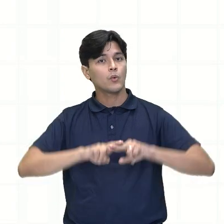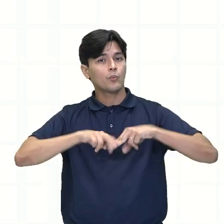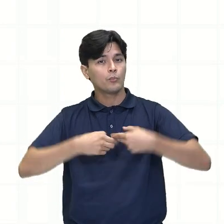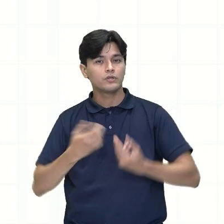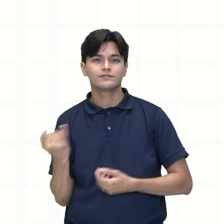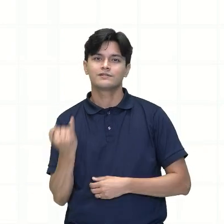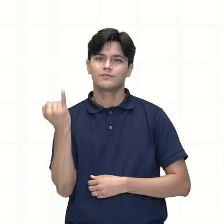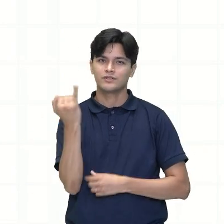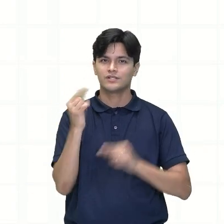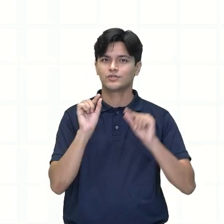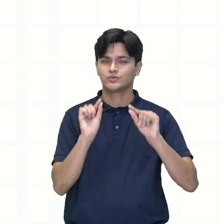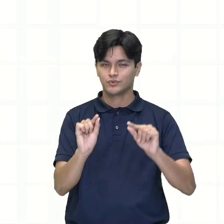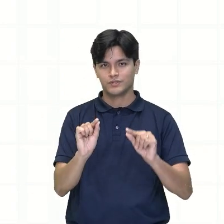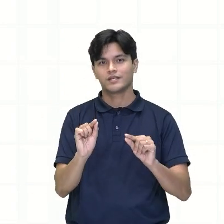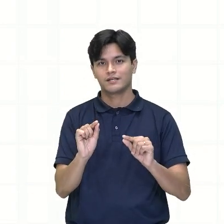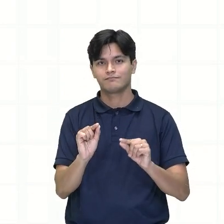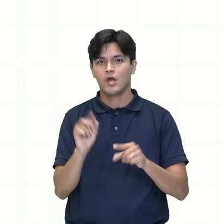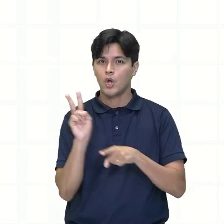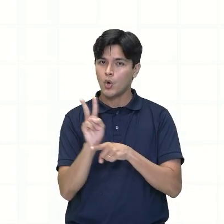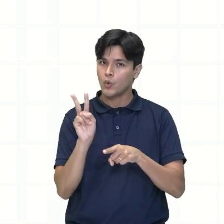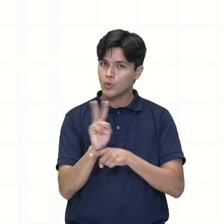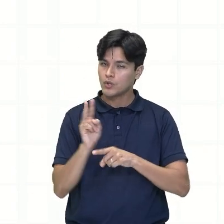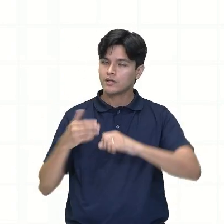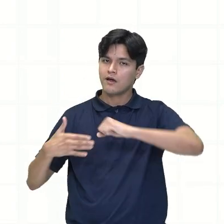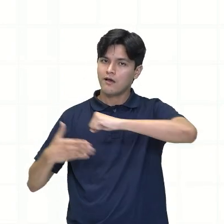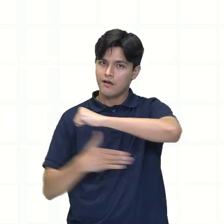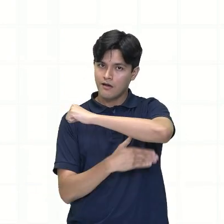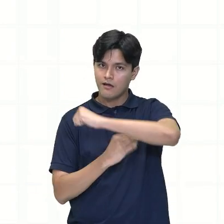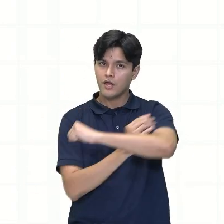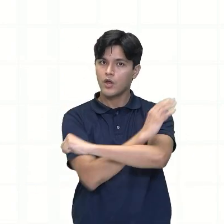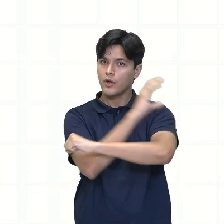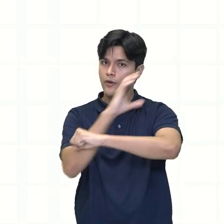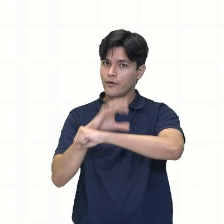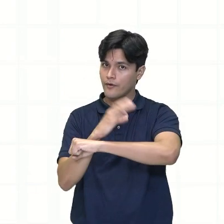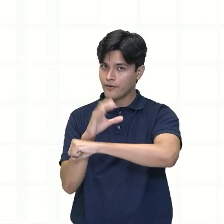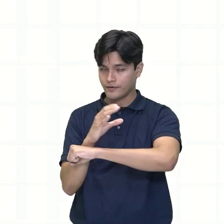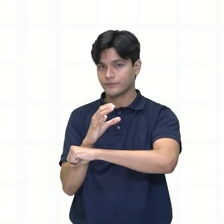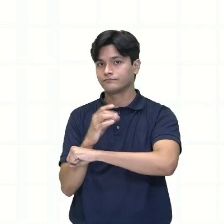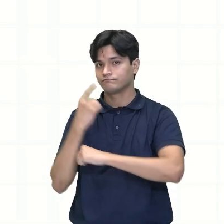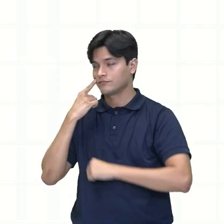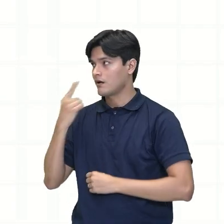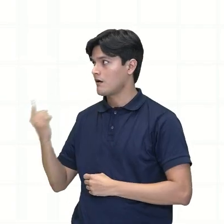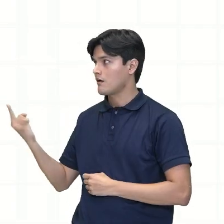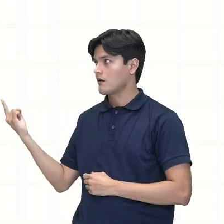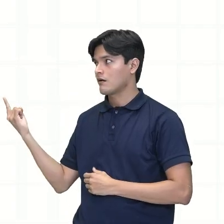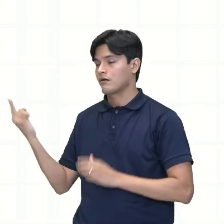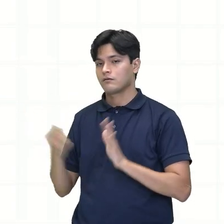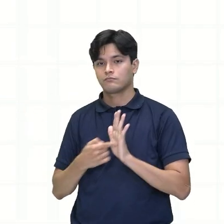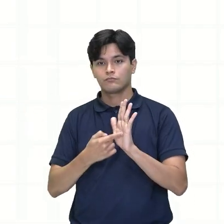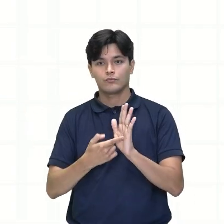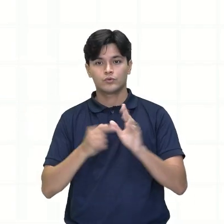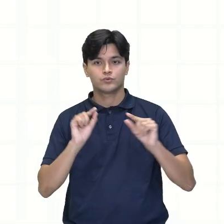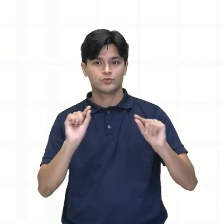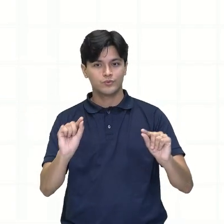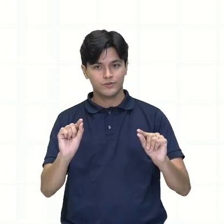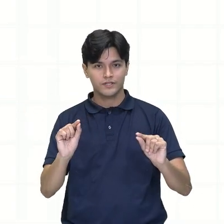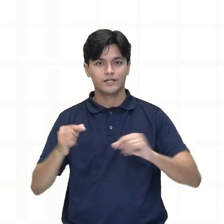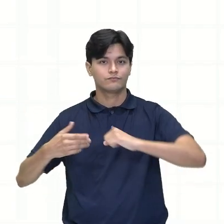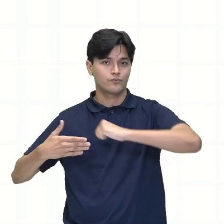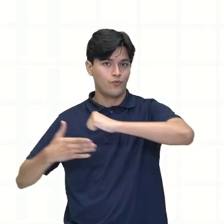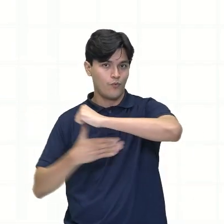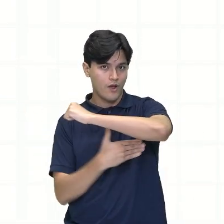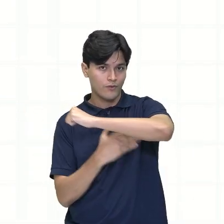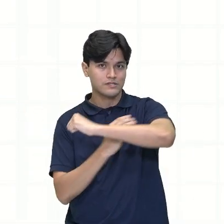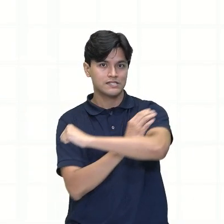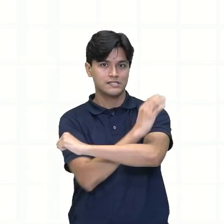conservação dos ecossistemas. Então, como foi demonstrado aí, nós vemos que esses